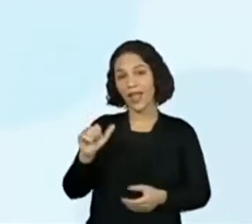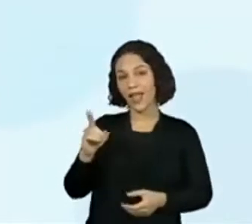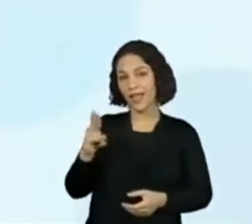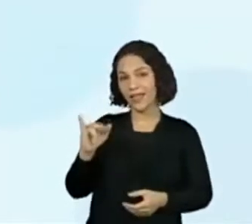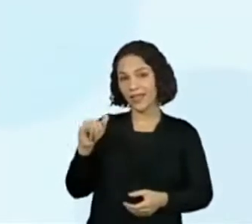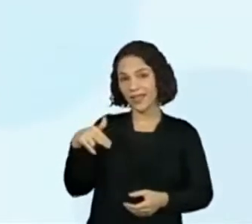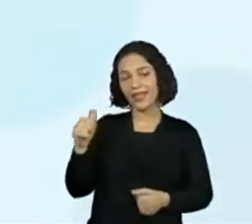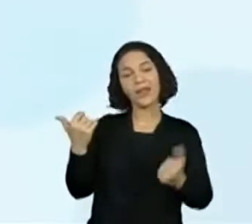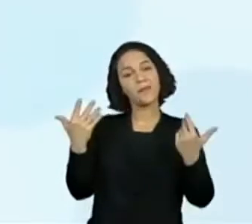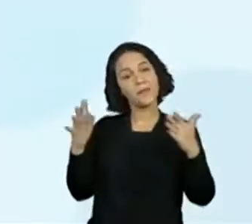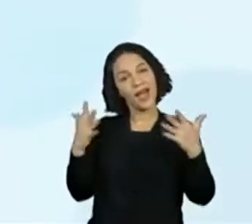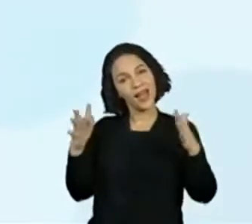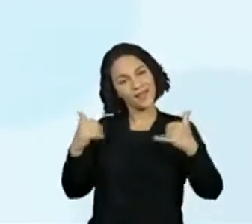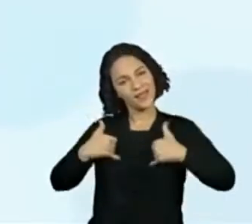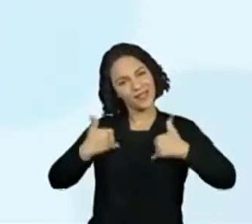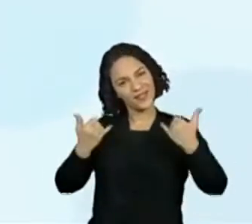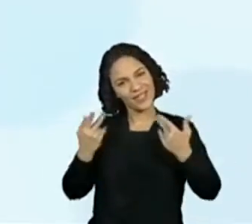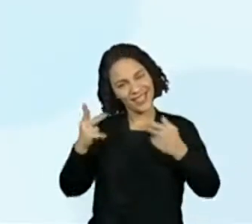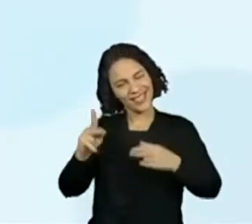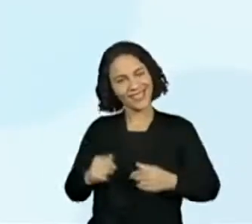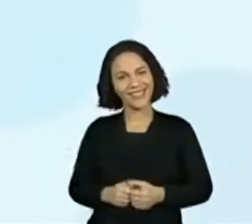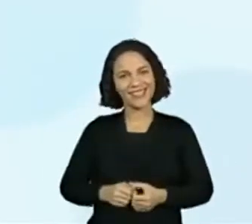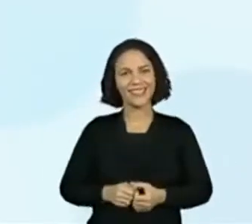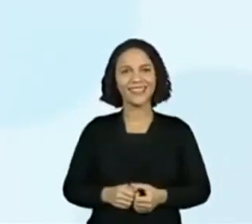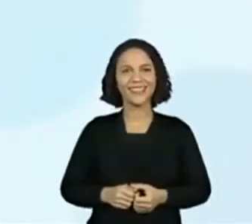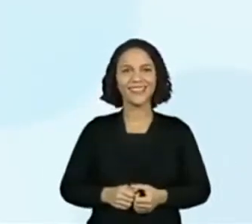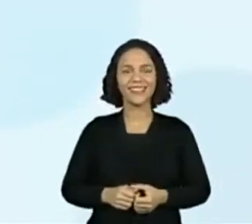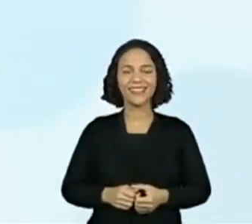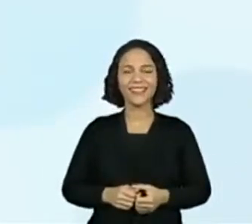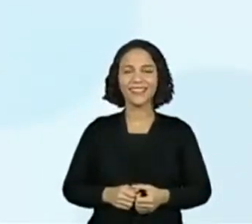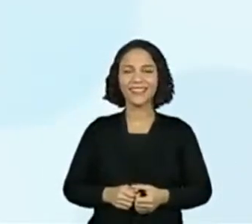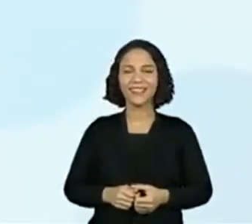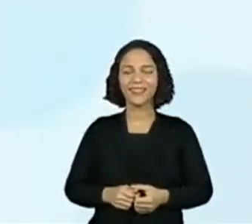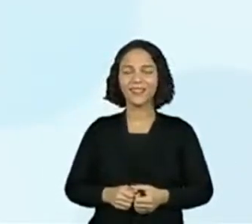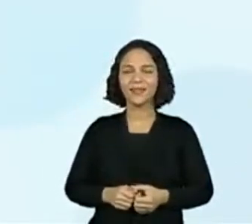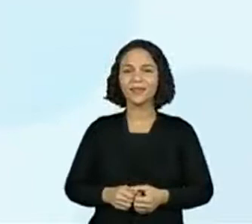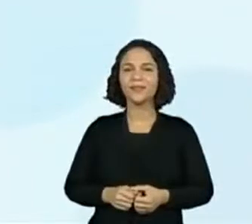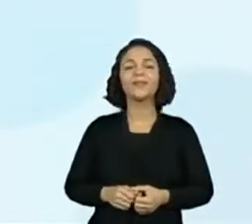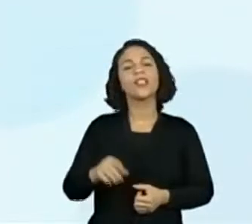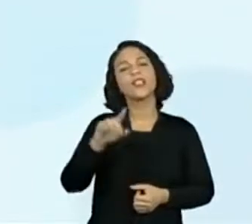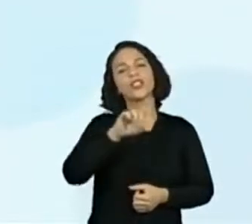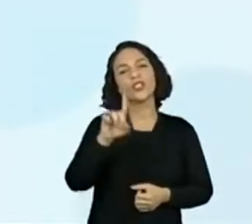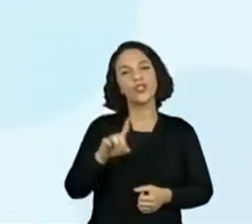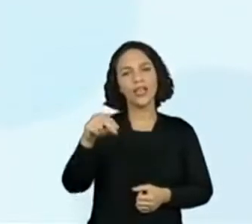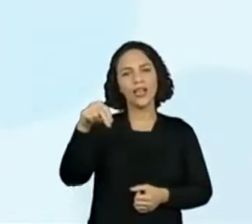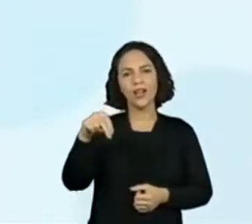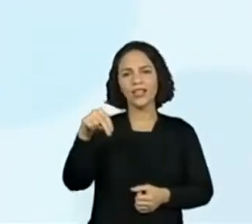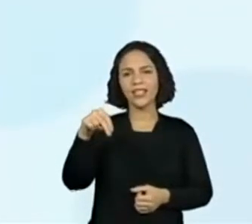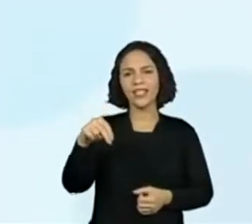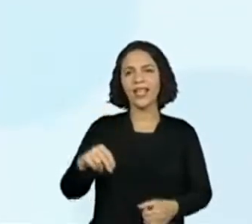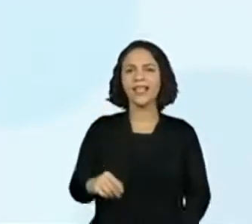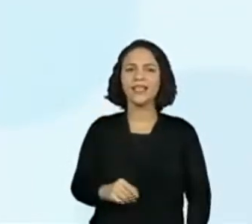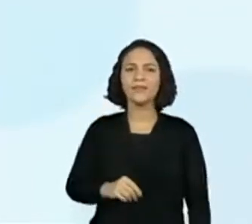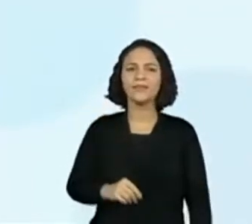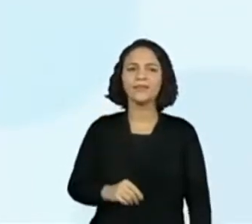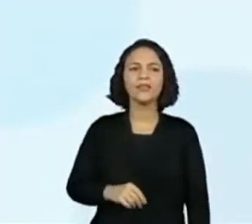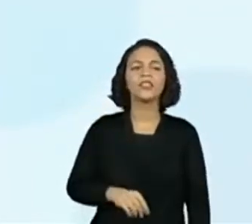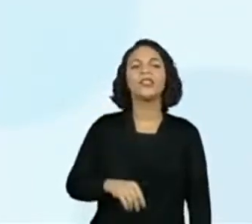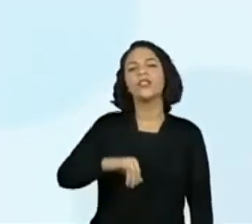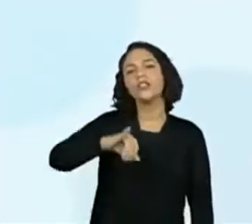está falando ali no parabéns. Olha Zona lá. Norte de São Zona Paulo. Zona Norte de São Paulo,